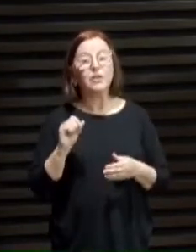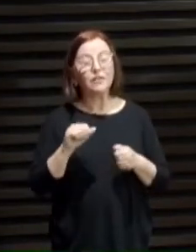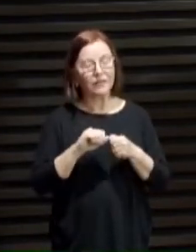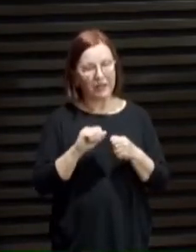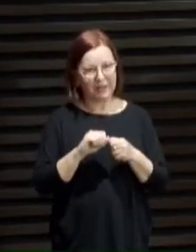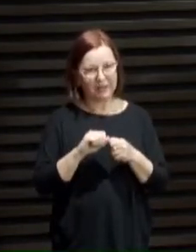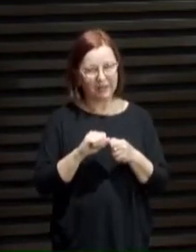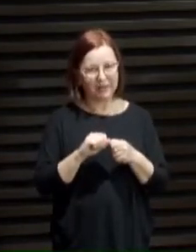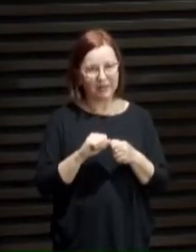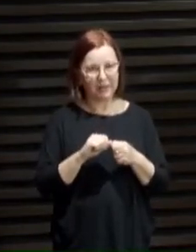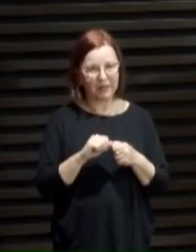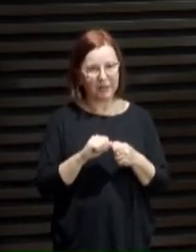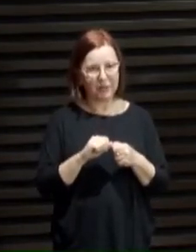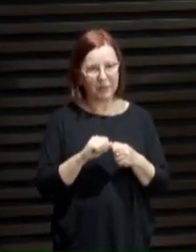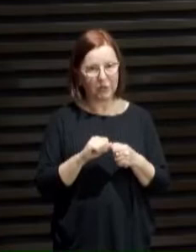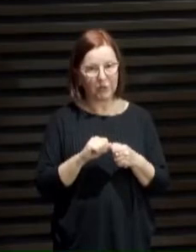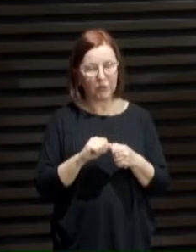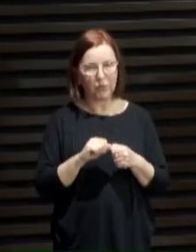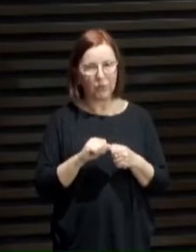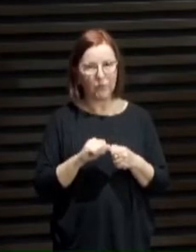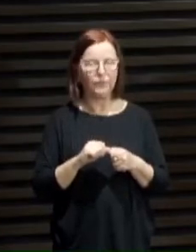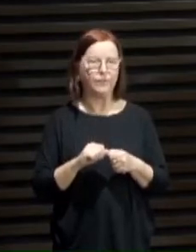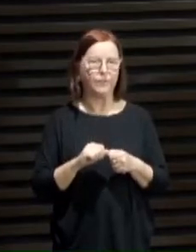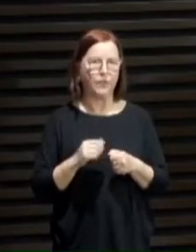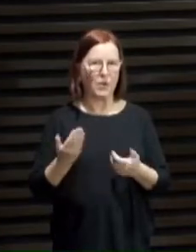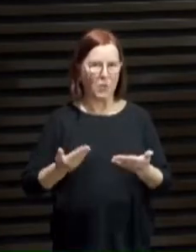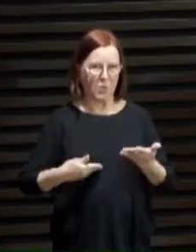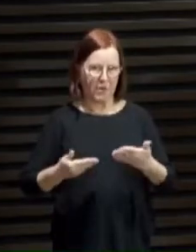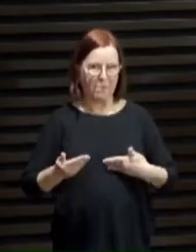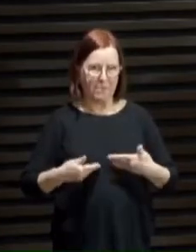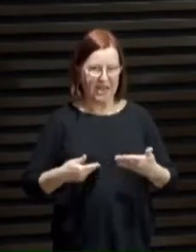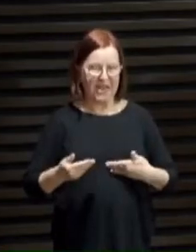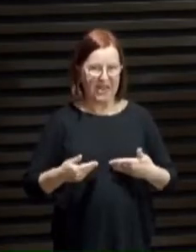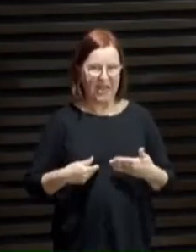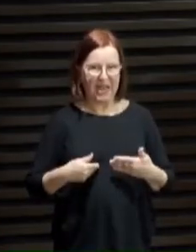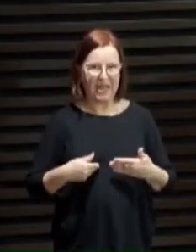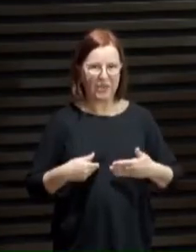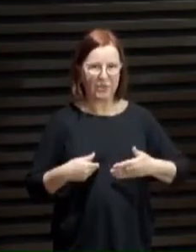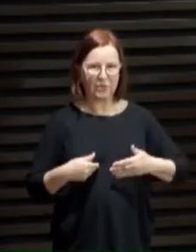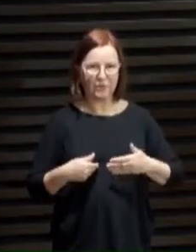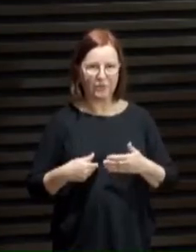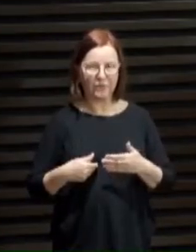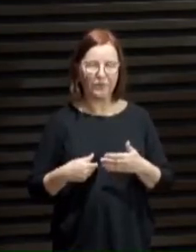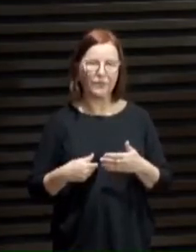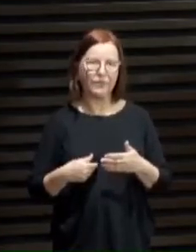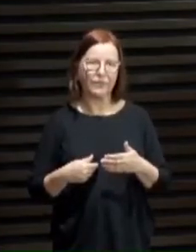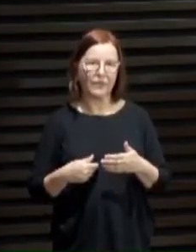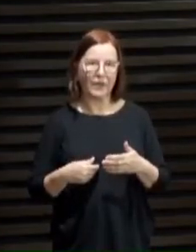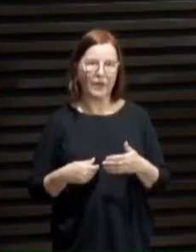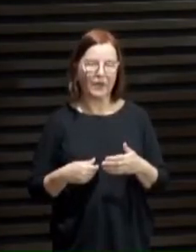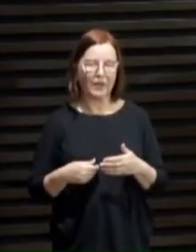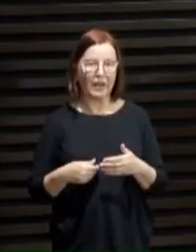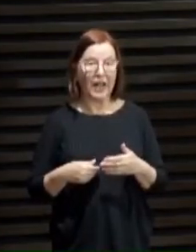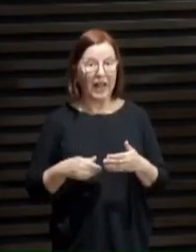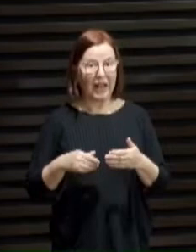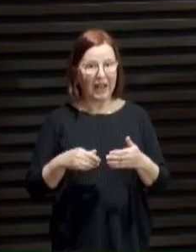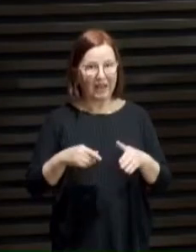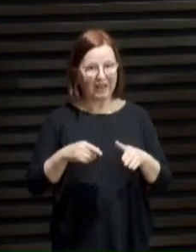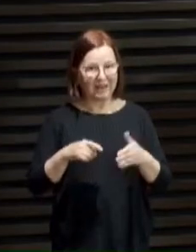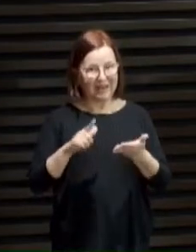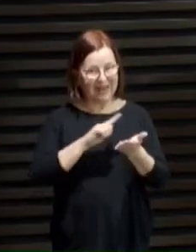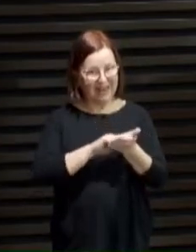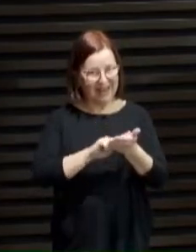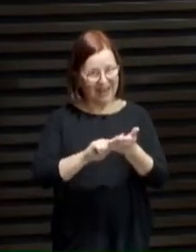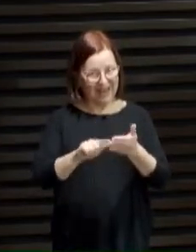lava os pés do convidado, que por sua vez vai e se assenta à mesa. Observe que se lava apenas os pés,